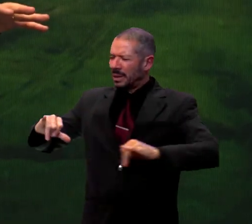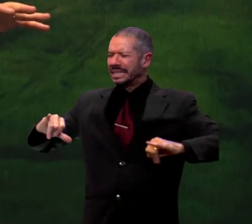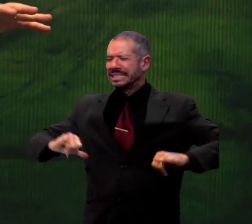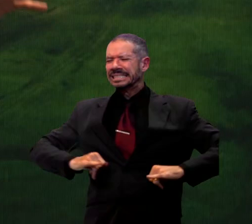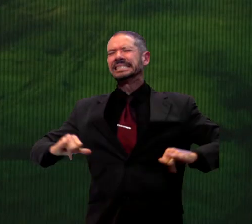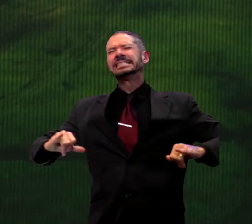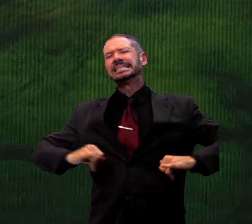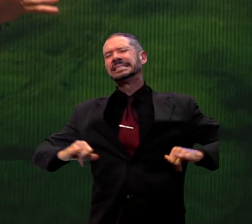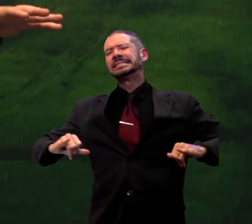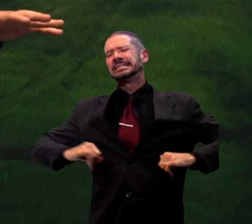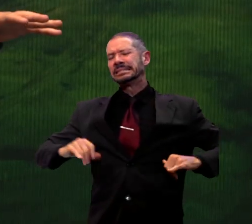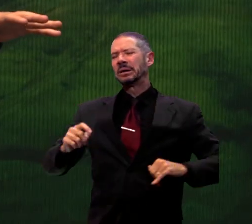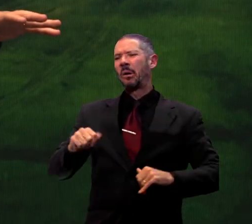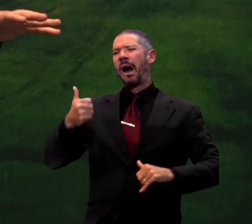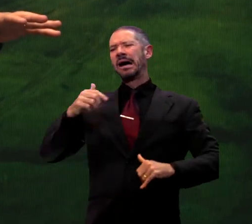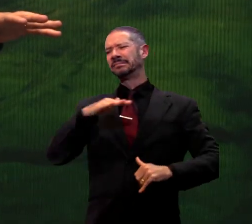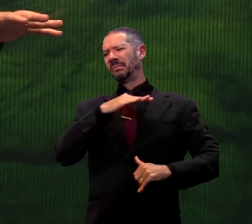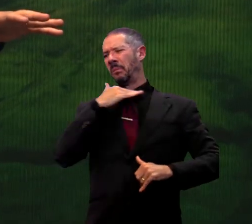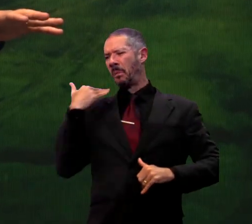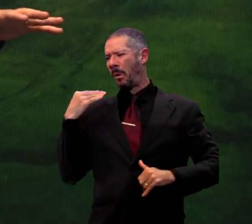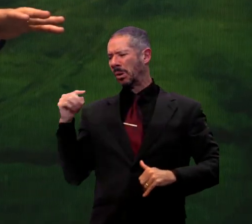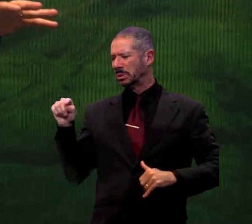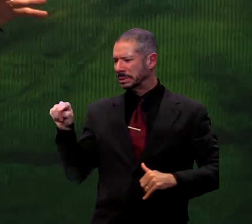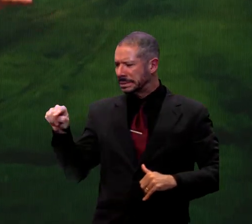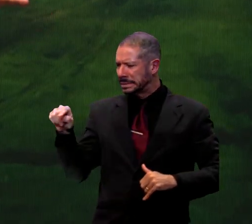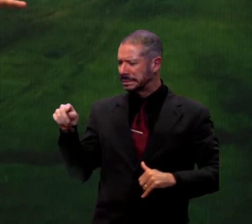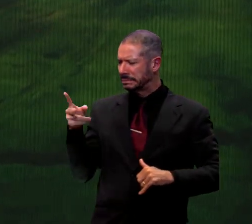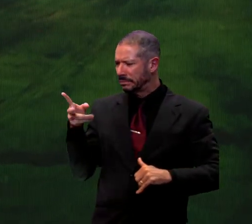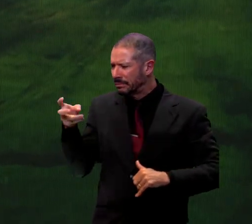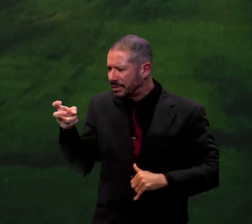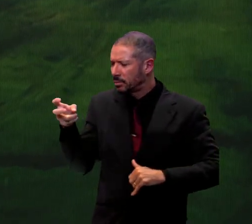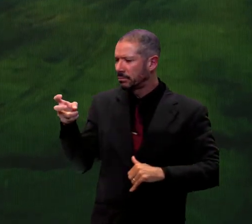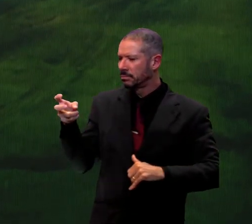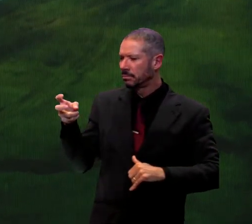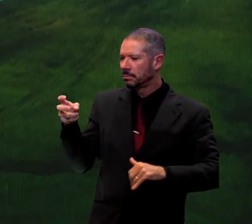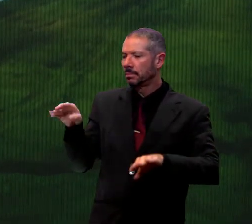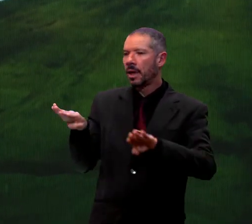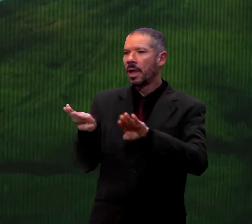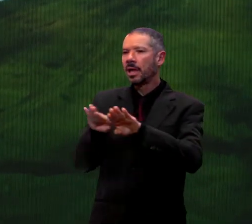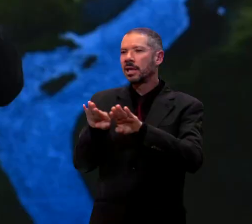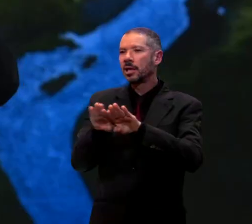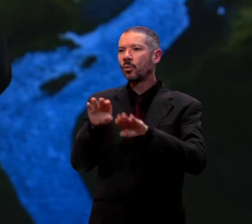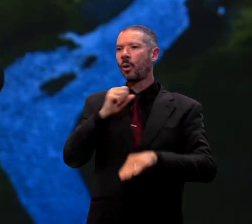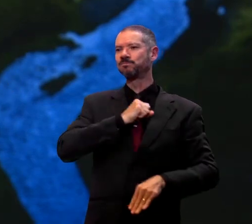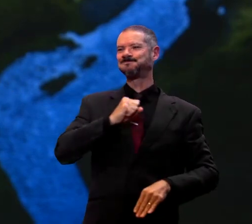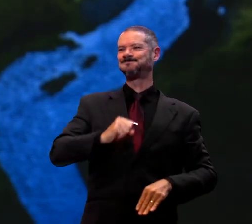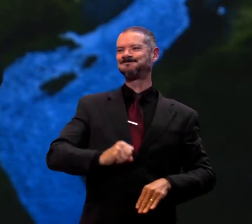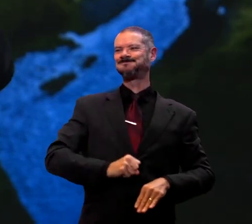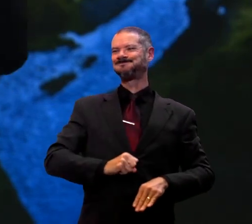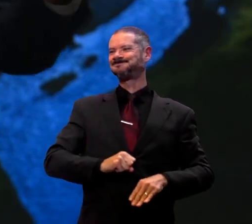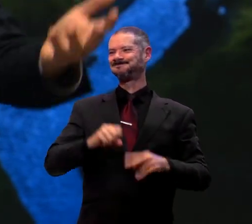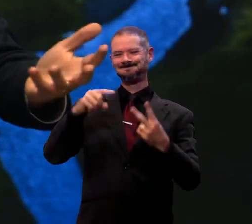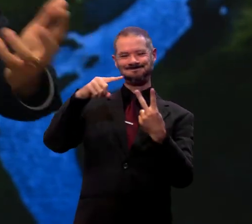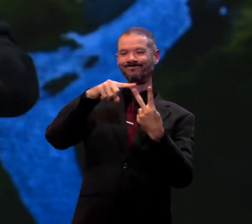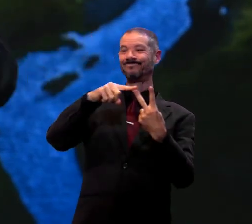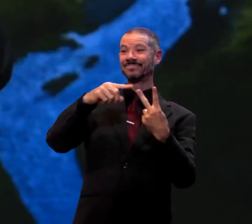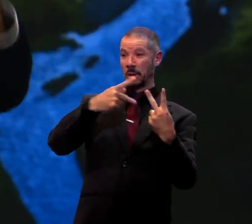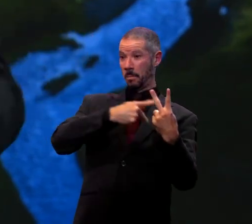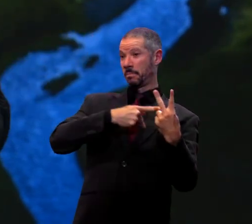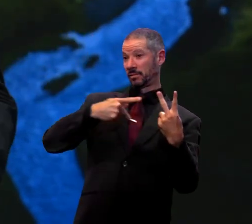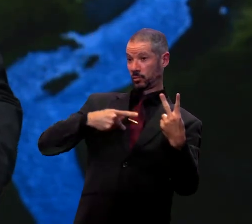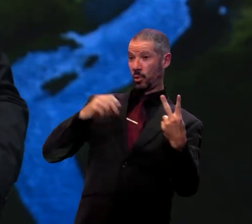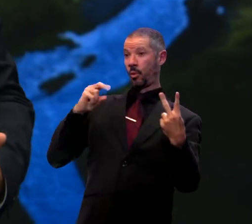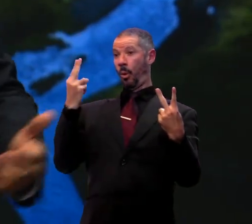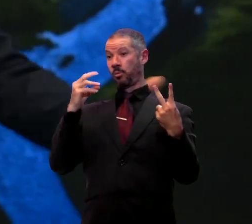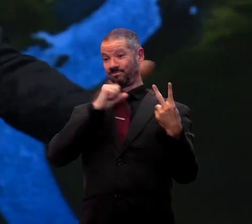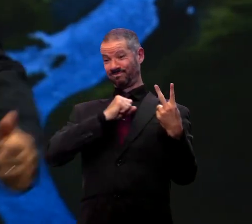sofrendo, quase morto, mas da mesma maneira do que aquele pastor, do que aquele servo